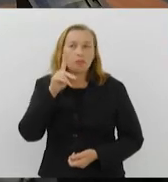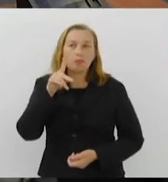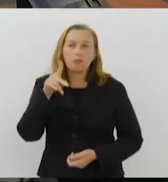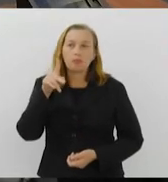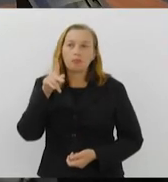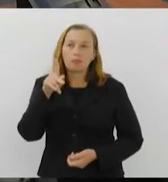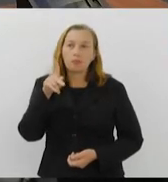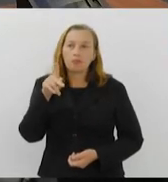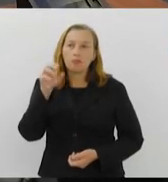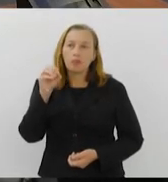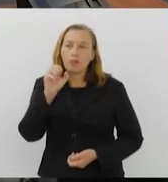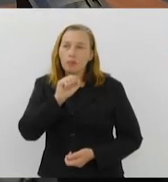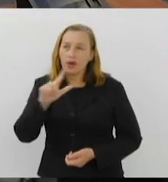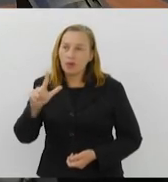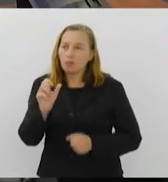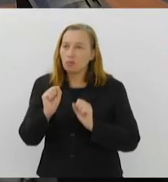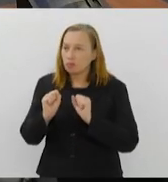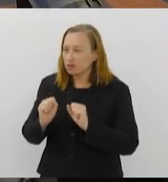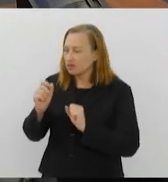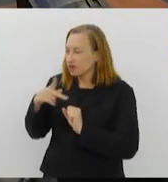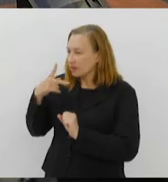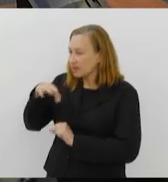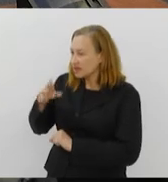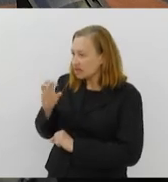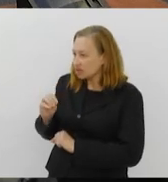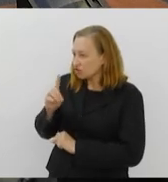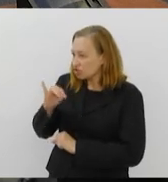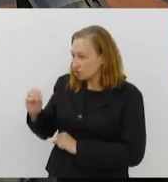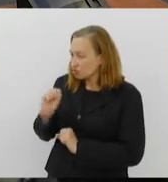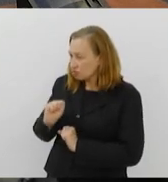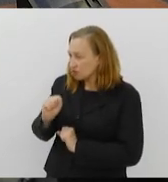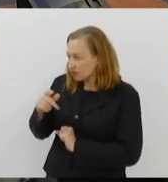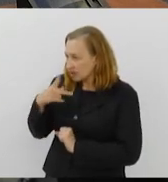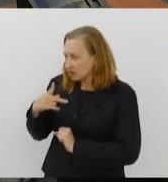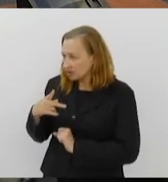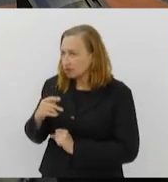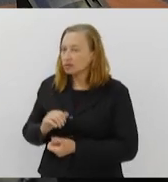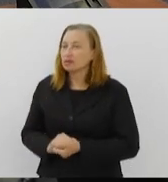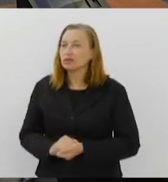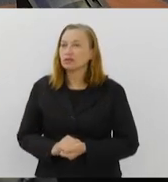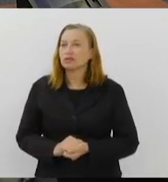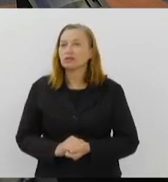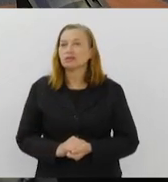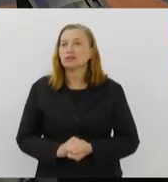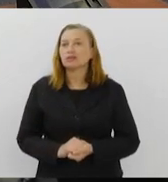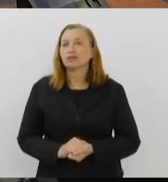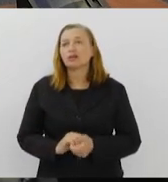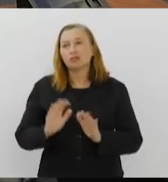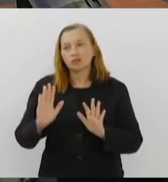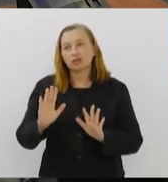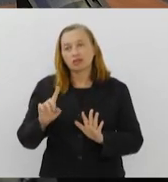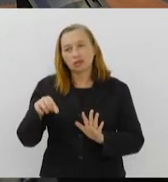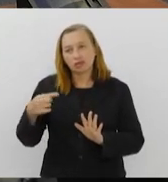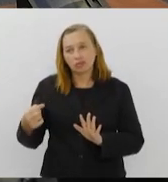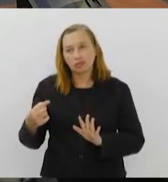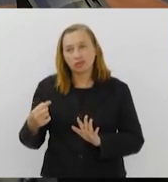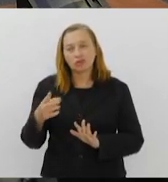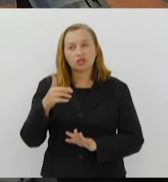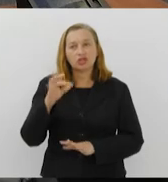Opa. A parte, Pobel. Marcelo Dino pedindo a parte. Vamos pode, por... pode dar, Dino. Duarte, você, Dino, depois dou para o Thiago